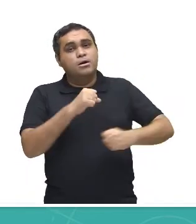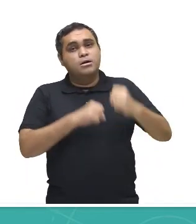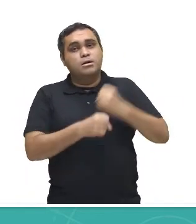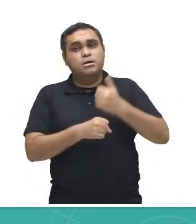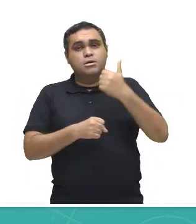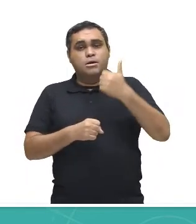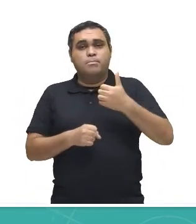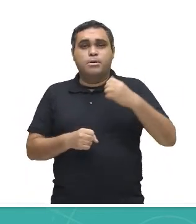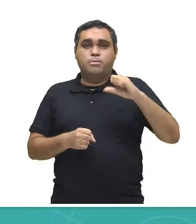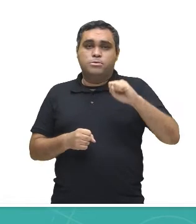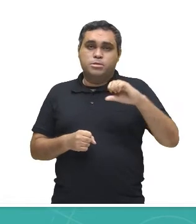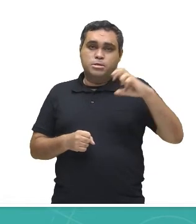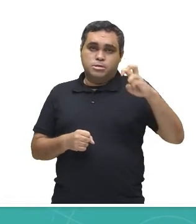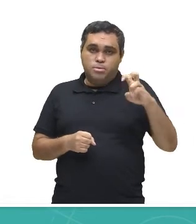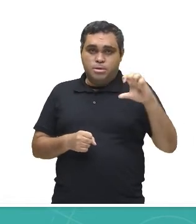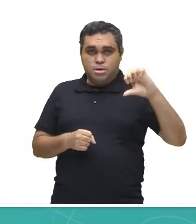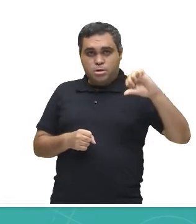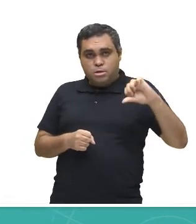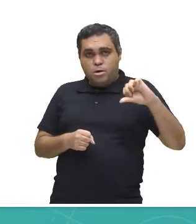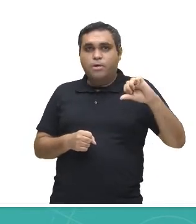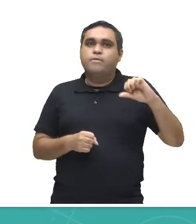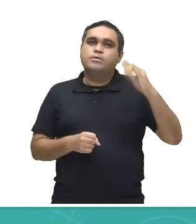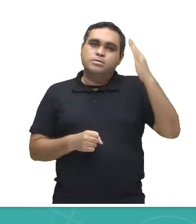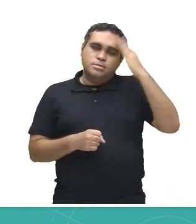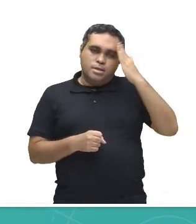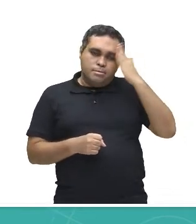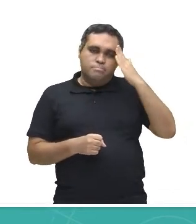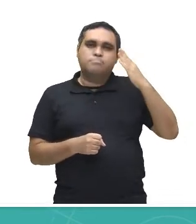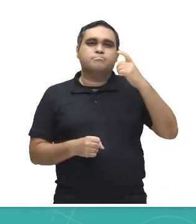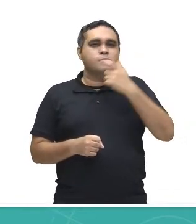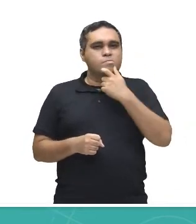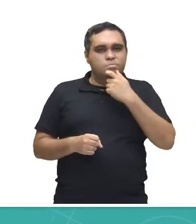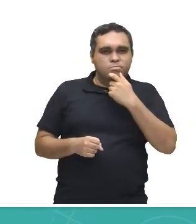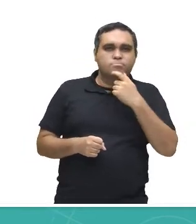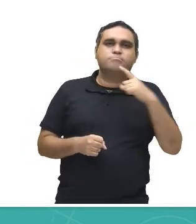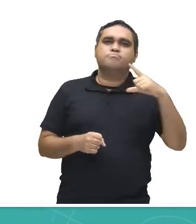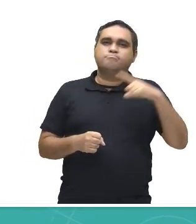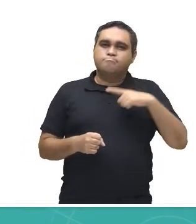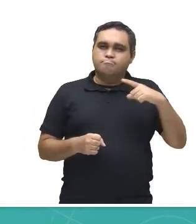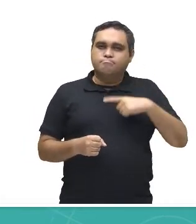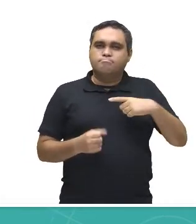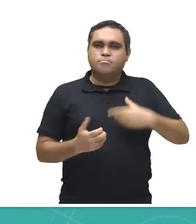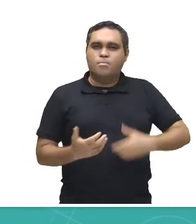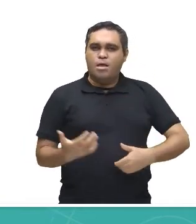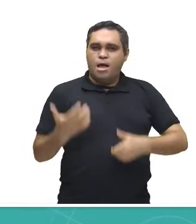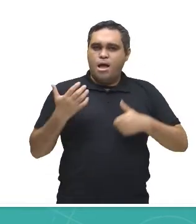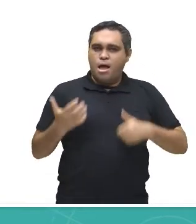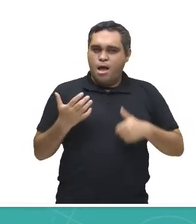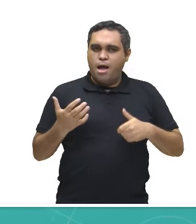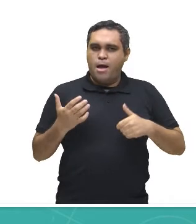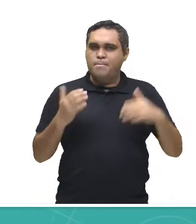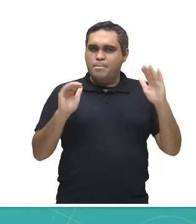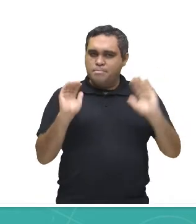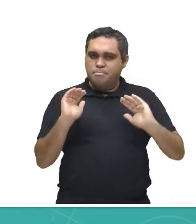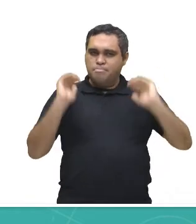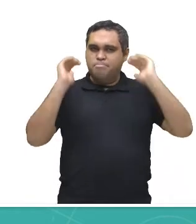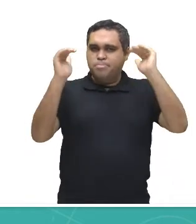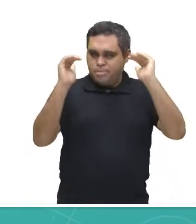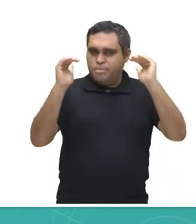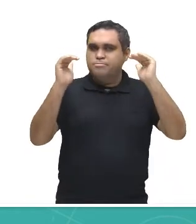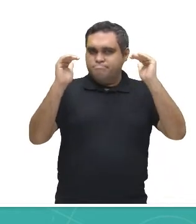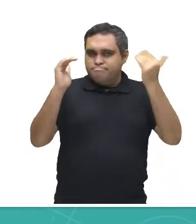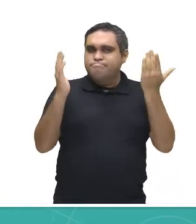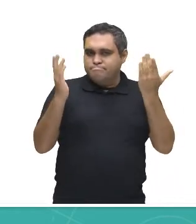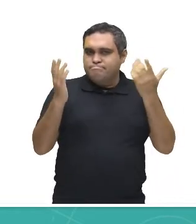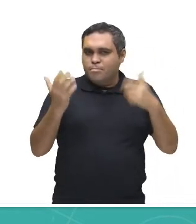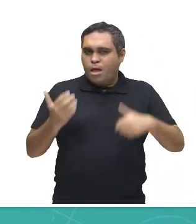1859 os britânicos, que tinham uma superioridade, né, bélica. O que é uma superioridade bélica? Professor, tinham armas mais potentes,